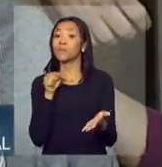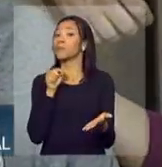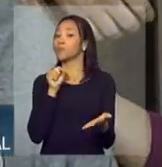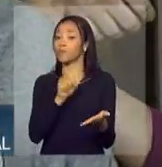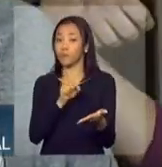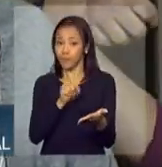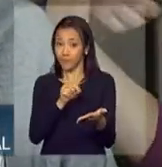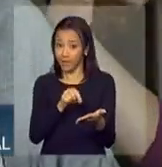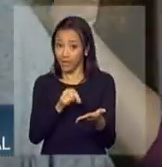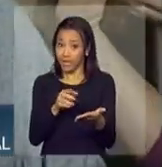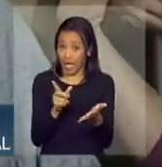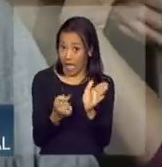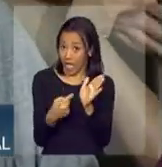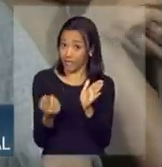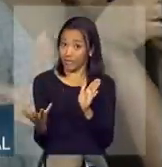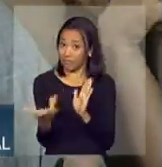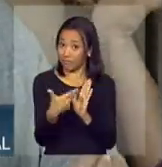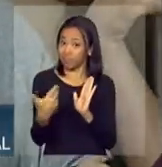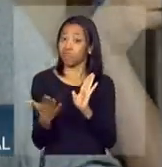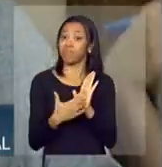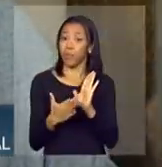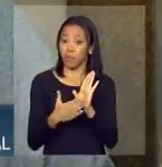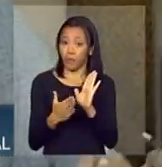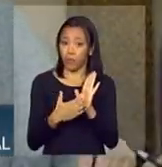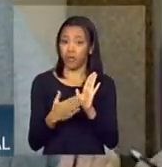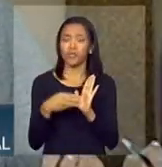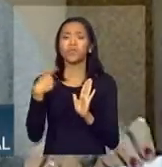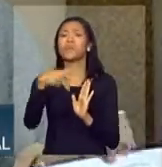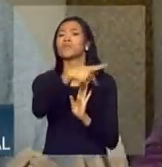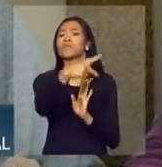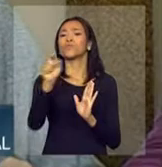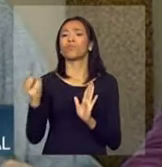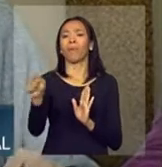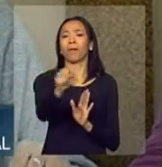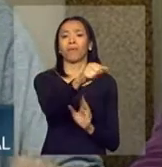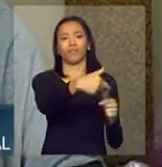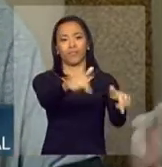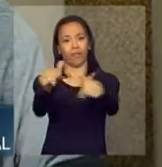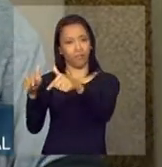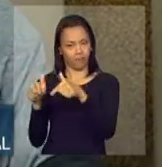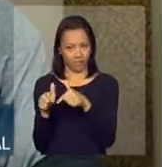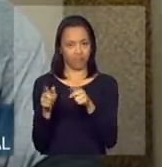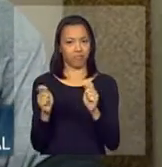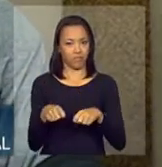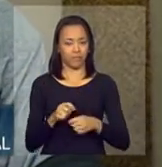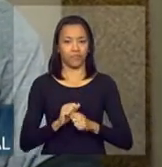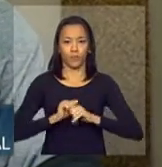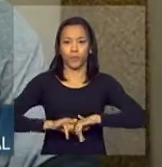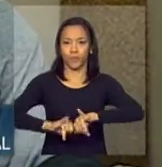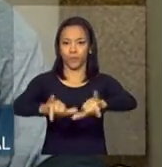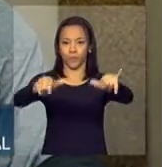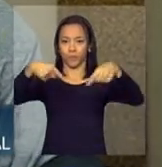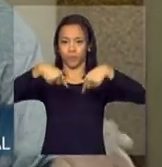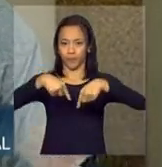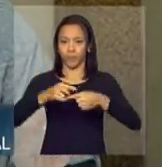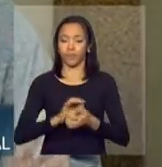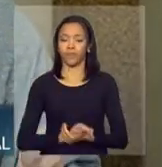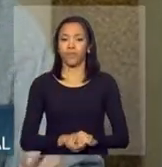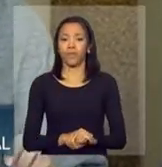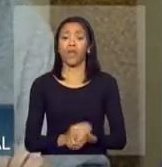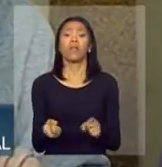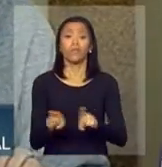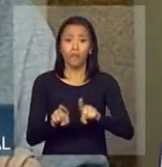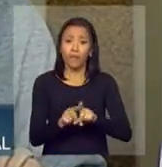esta brilhante proposta, né, nos seus locais de trabalho, etc. Eu também